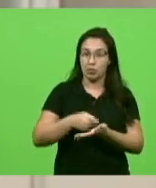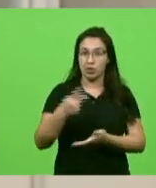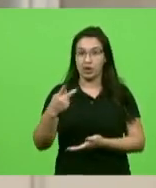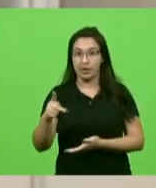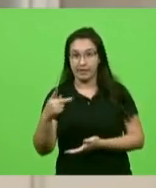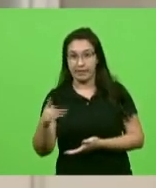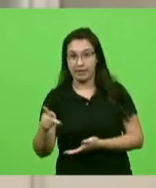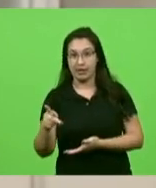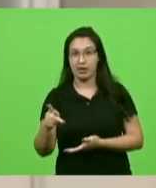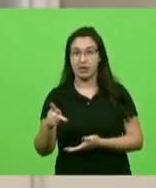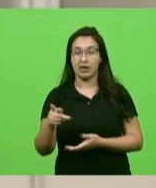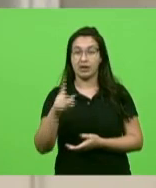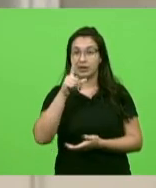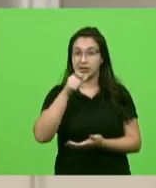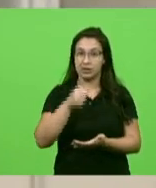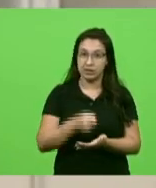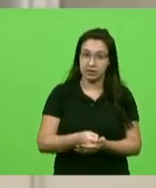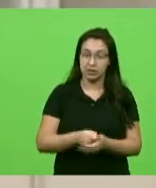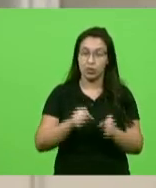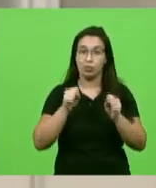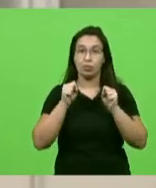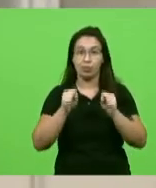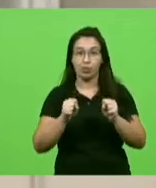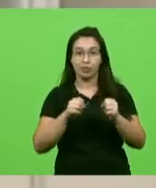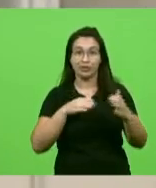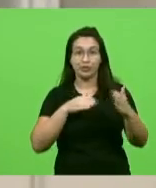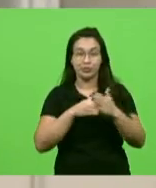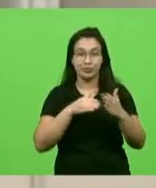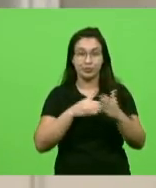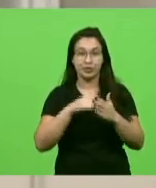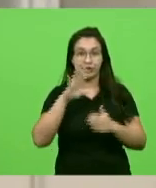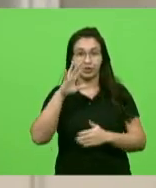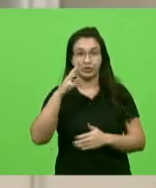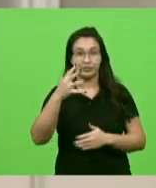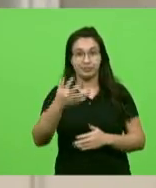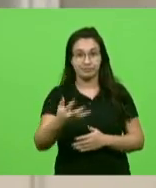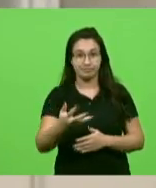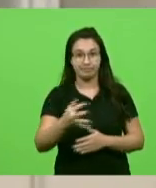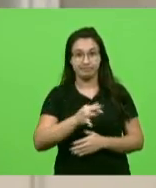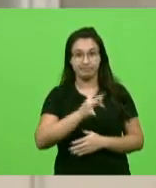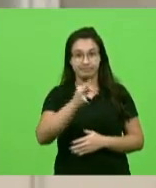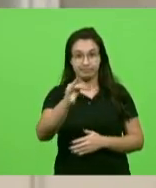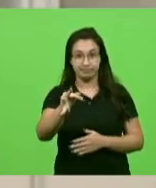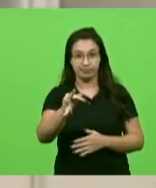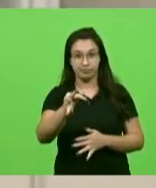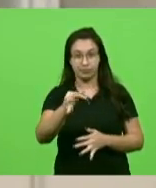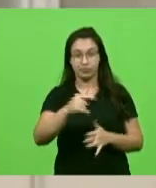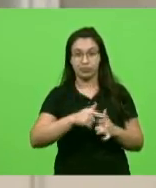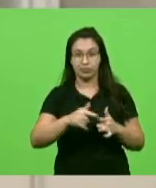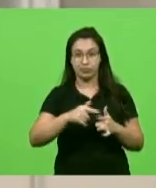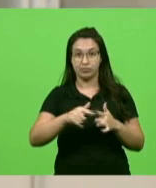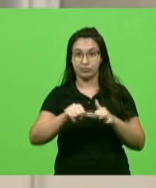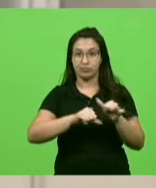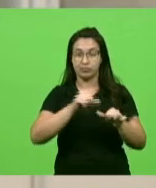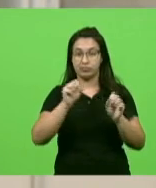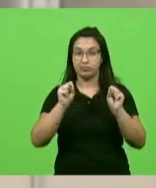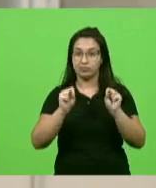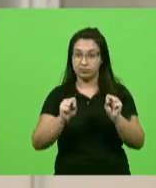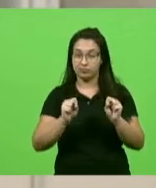Executivo a tomada de decisões para impedir a resultados lesivos ao erário estadual